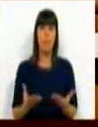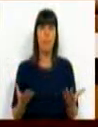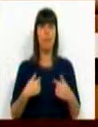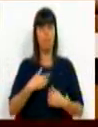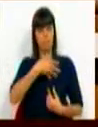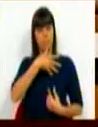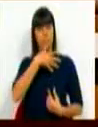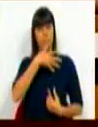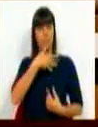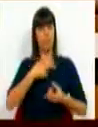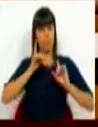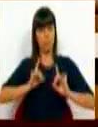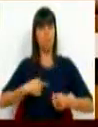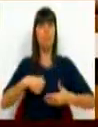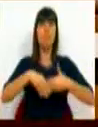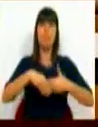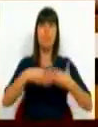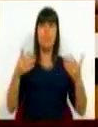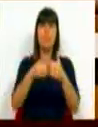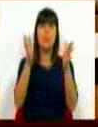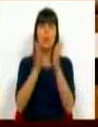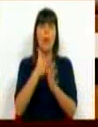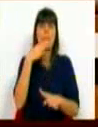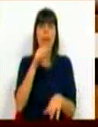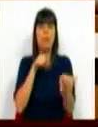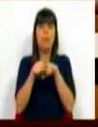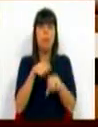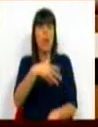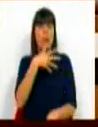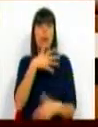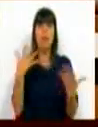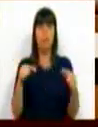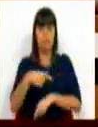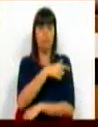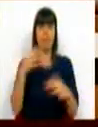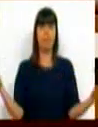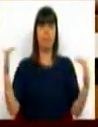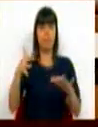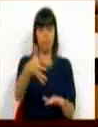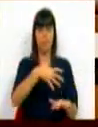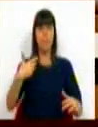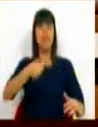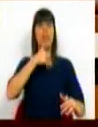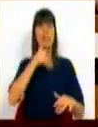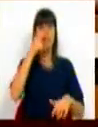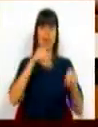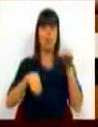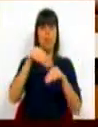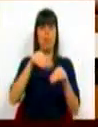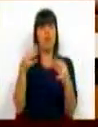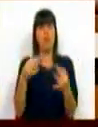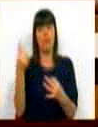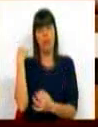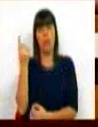uso da palavra começando por cumprimentar todos os deputados que aqui representam a decisão dos eleitores